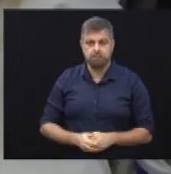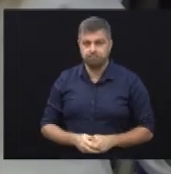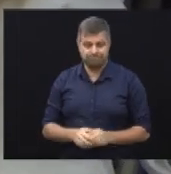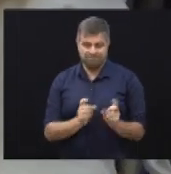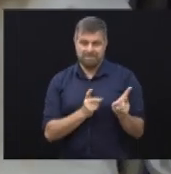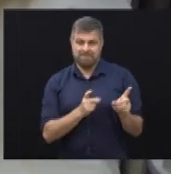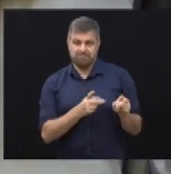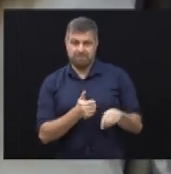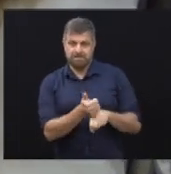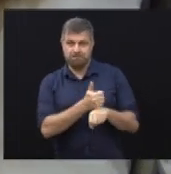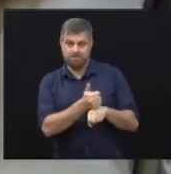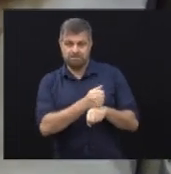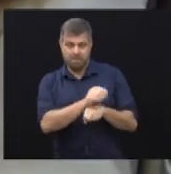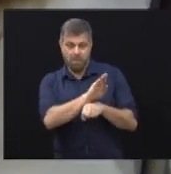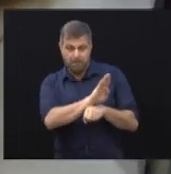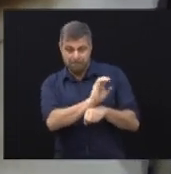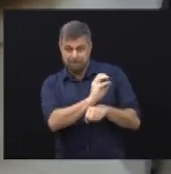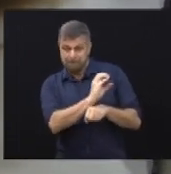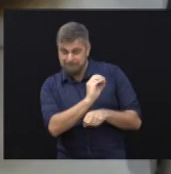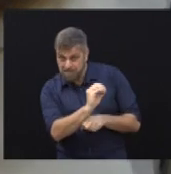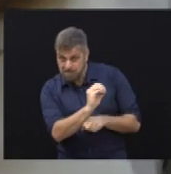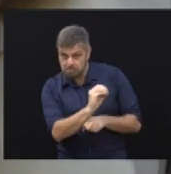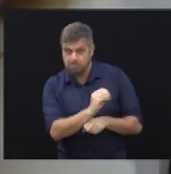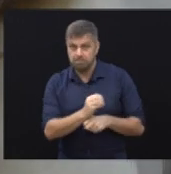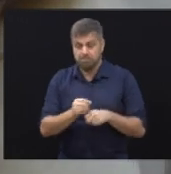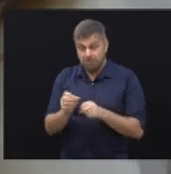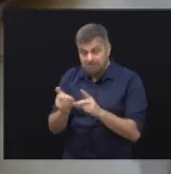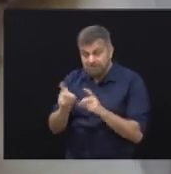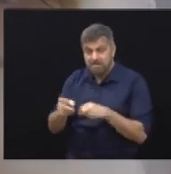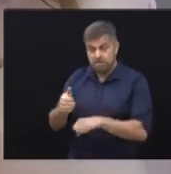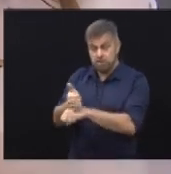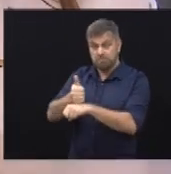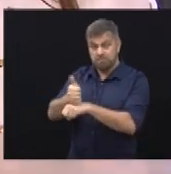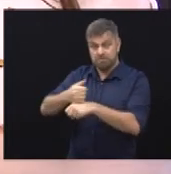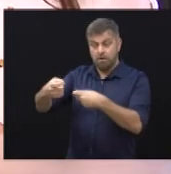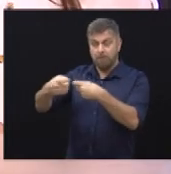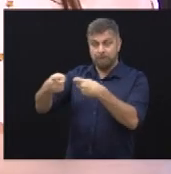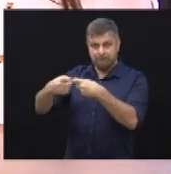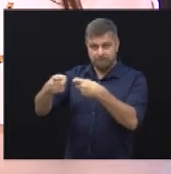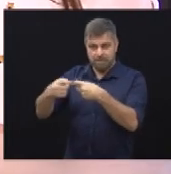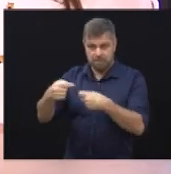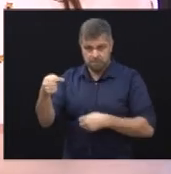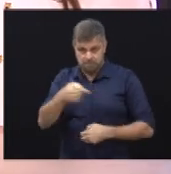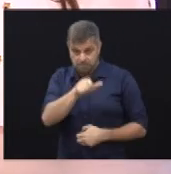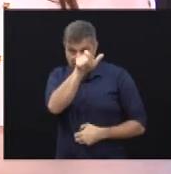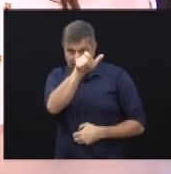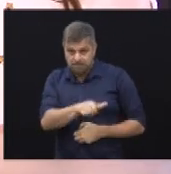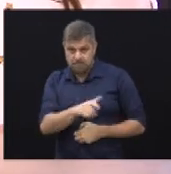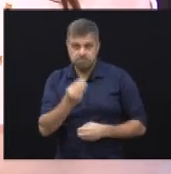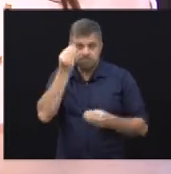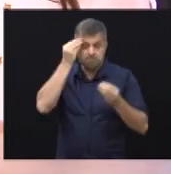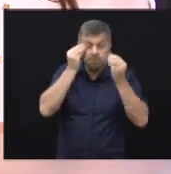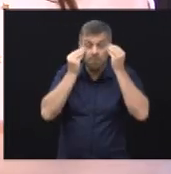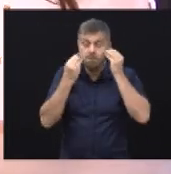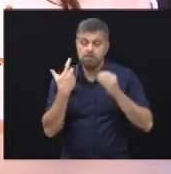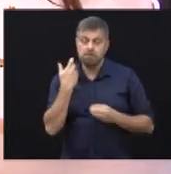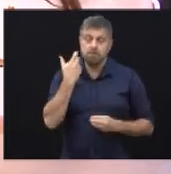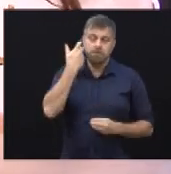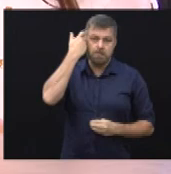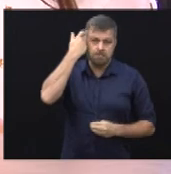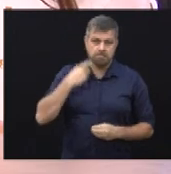não vende para biomédicos, vende apenas para médico. Então, o biomédico esteta ele